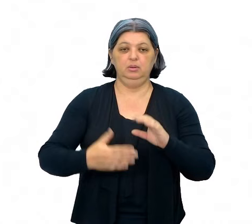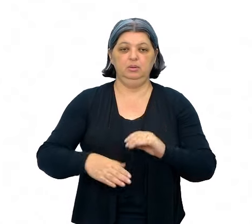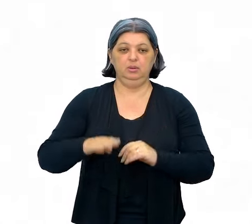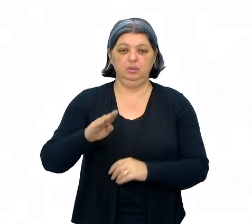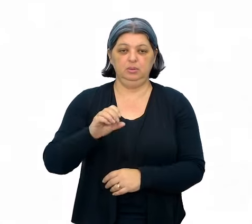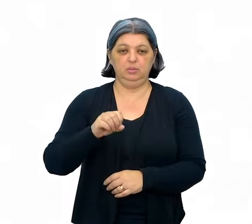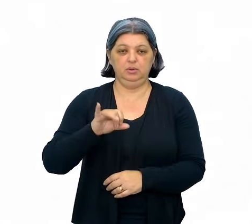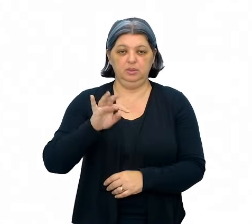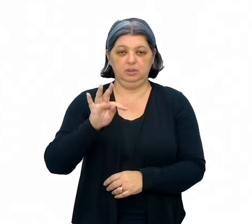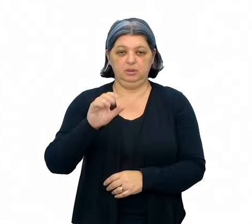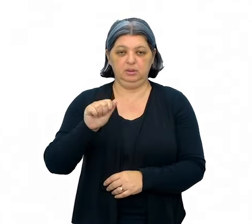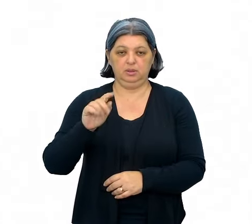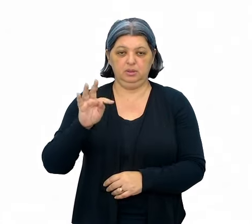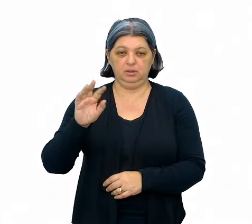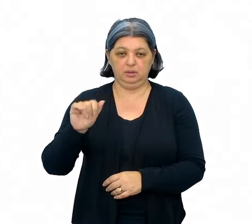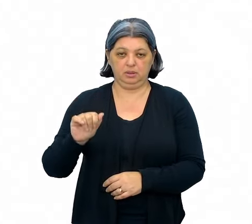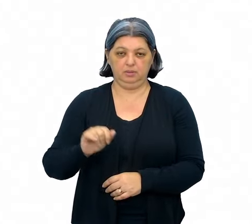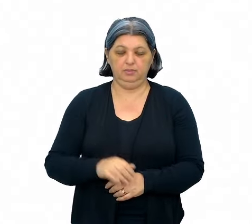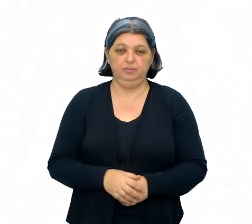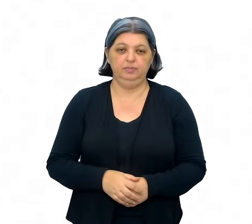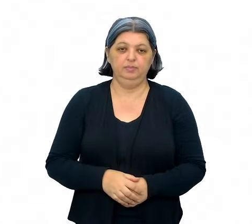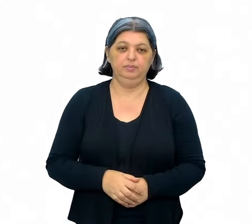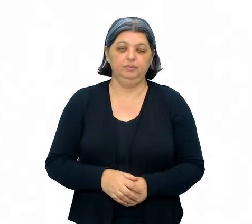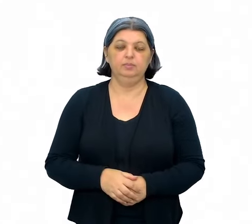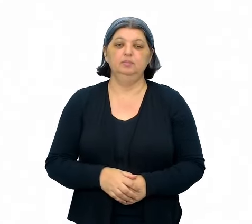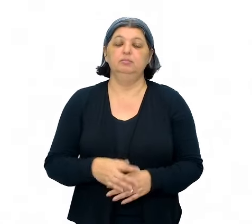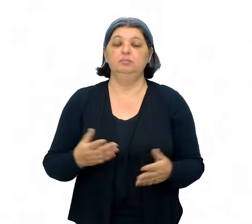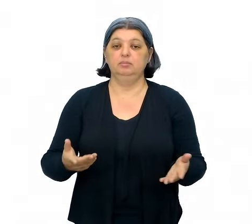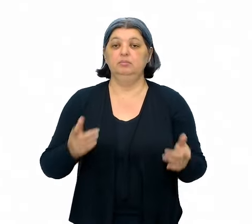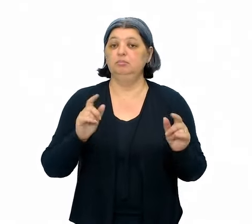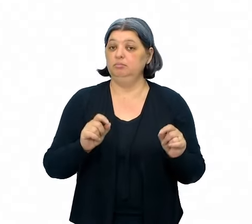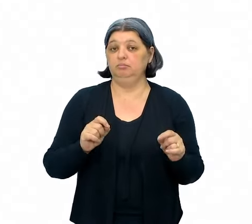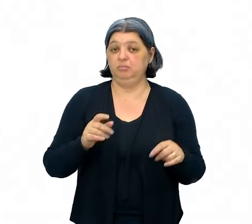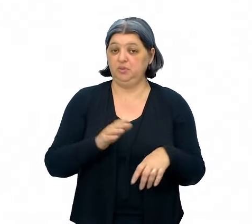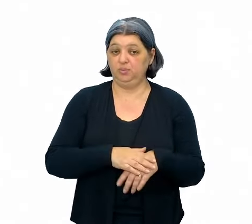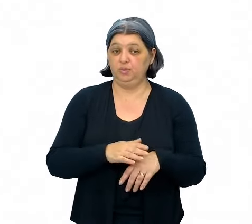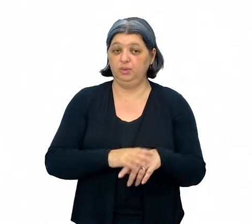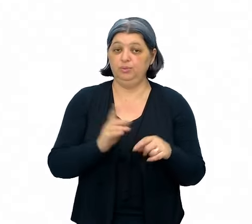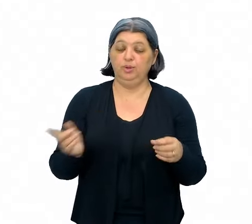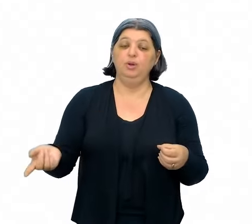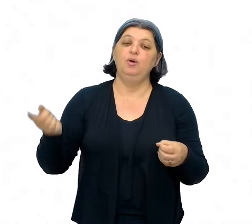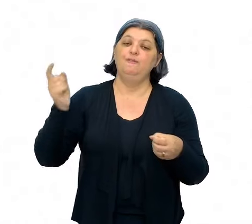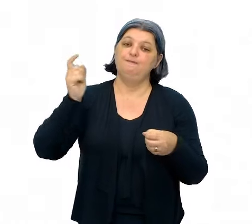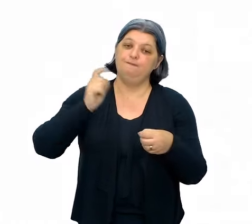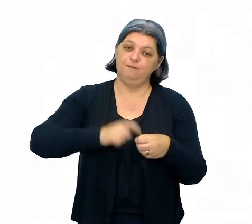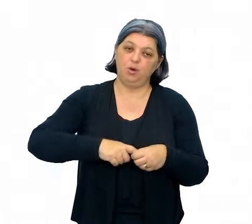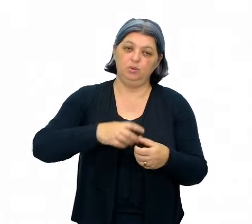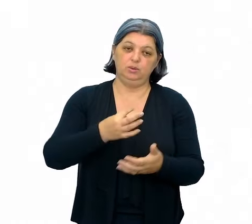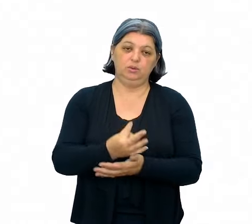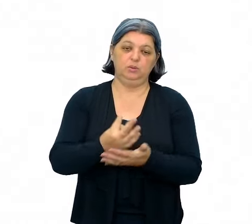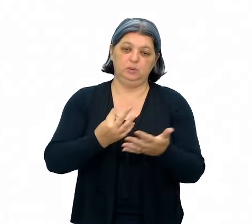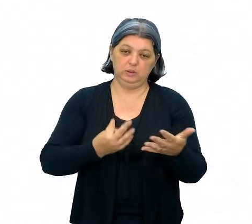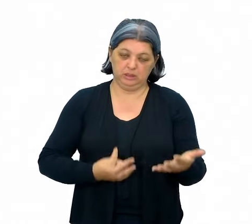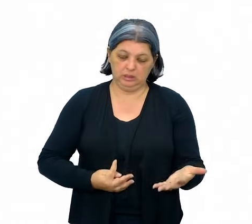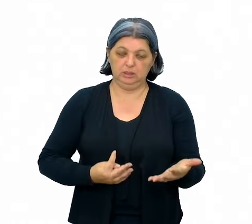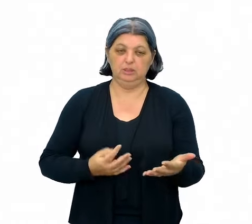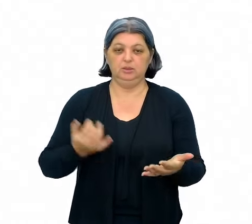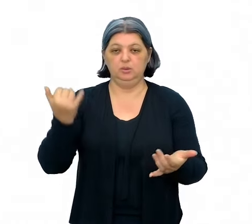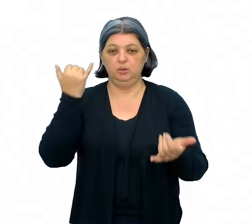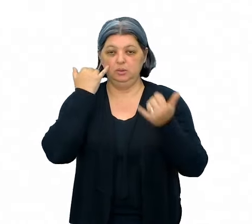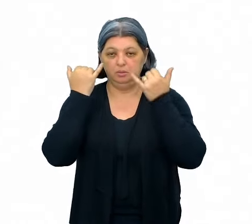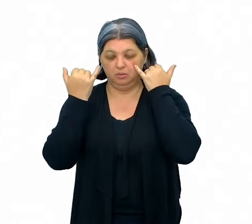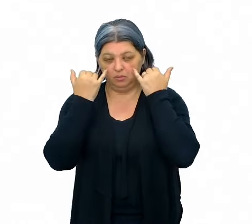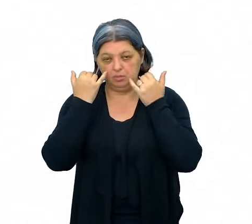está explícito no texto, né? E daí o que que a gente faz? Volta lá no texto para encontrar essa